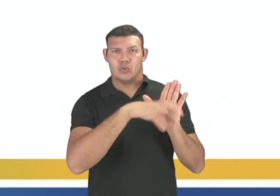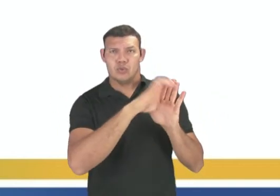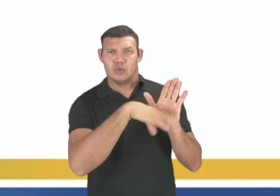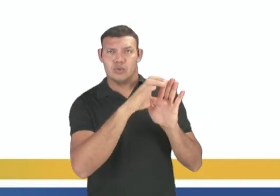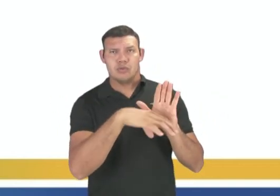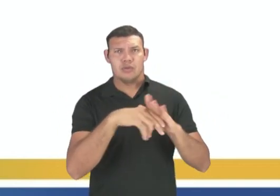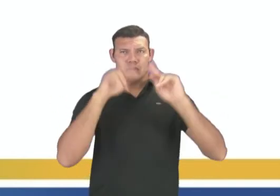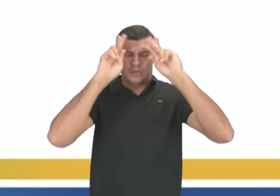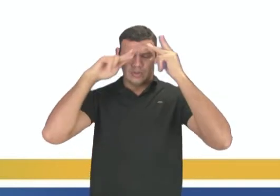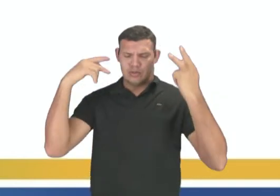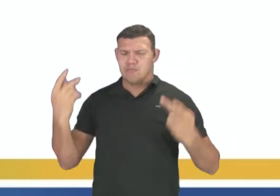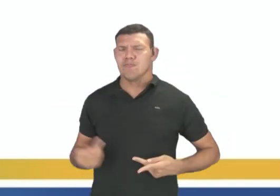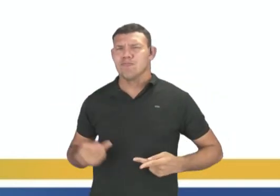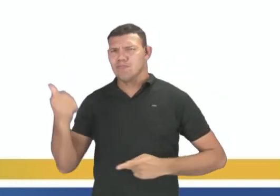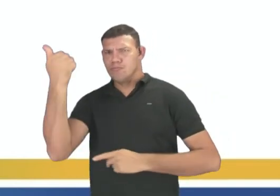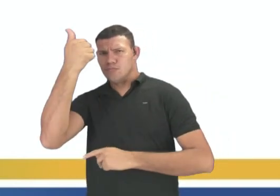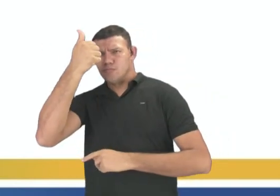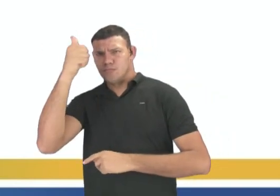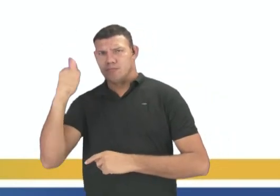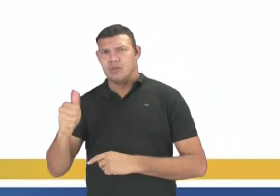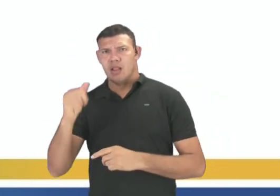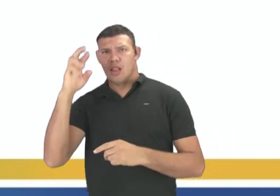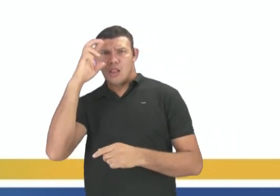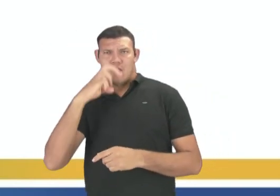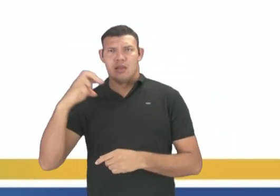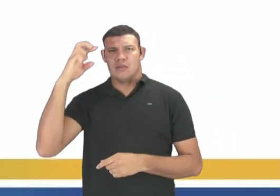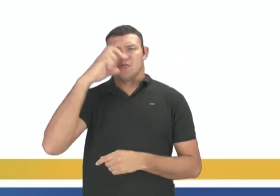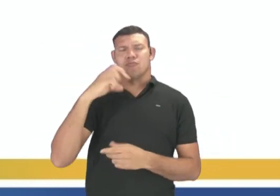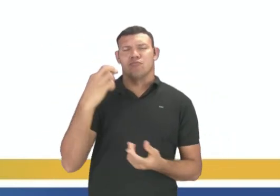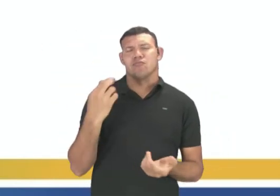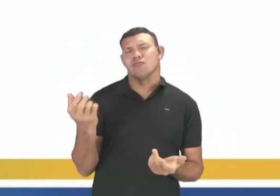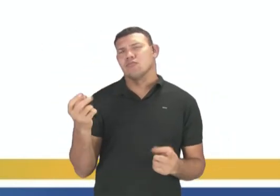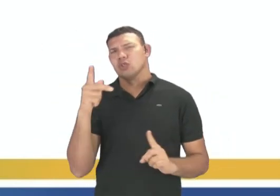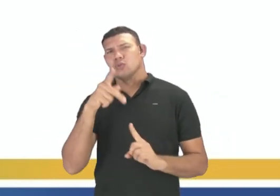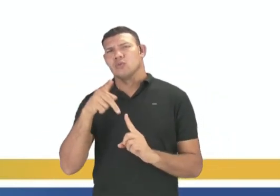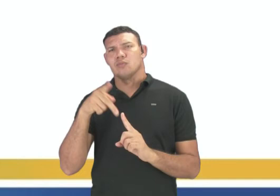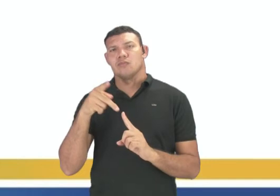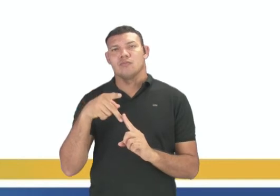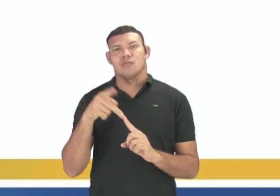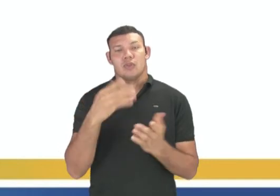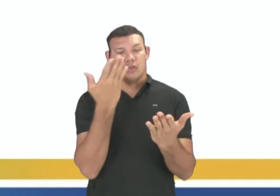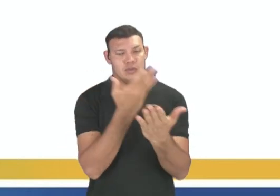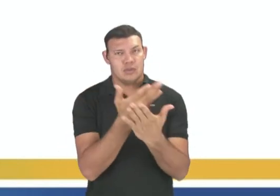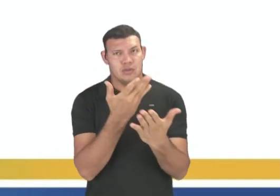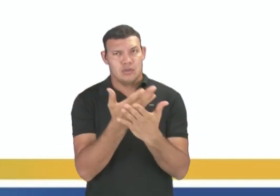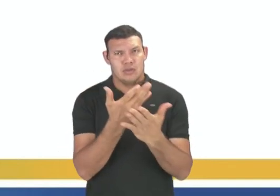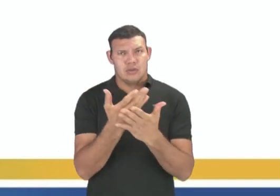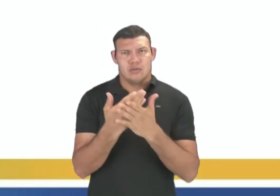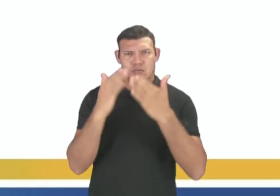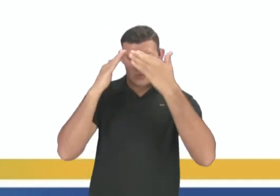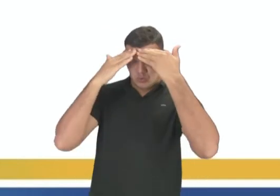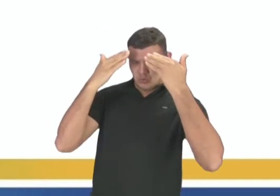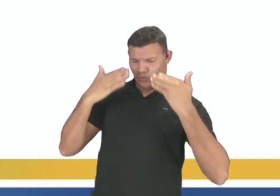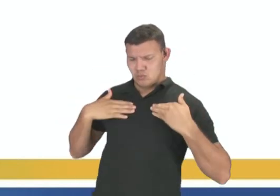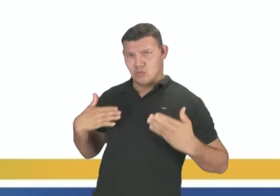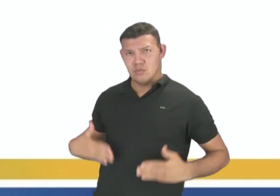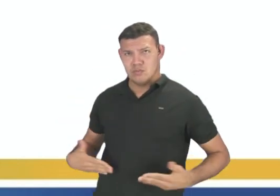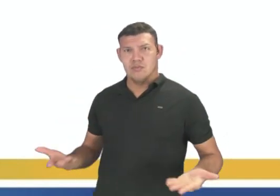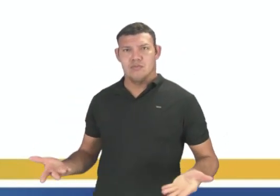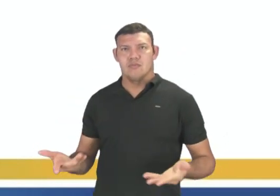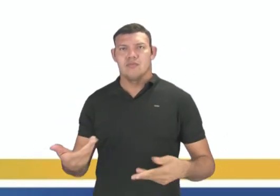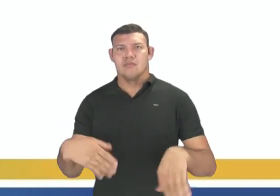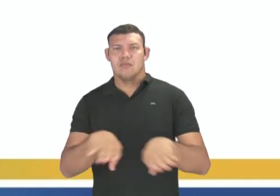pode ser observado nos procedimentos utilizados pelos artistas, como o estudo da anatomia do corpo humano e